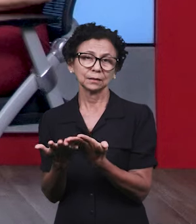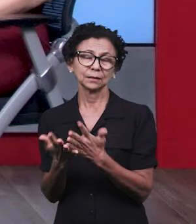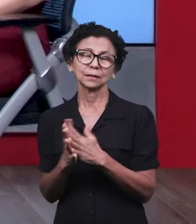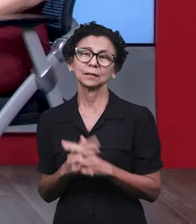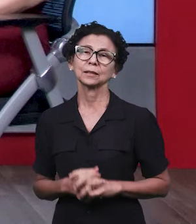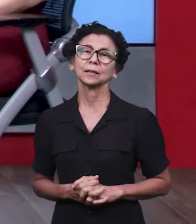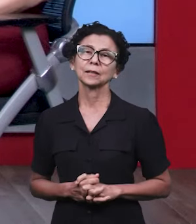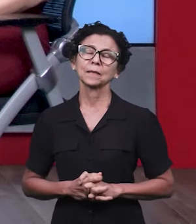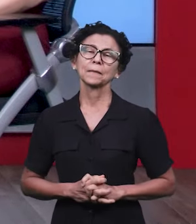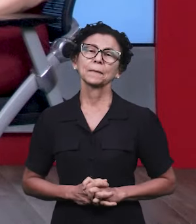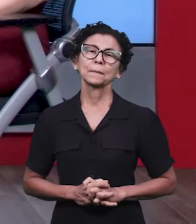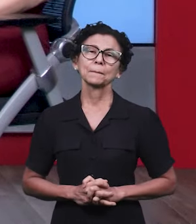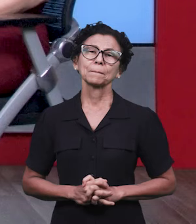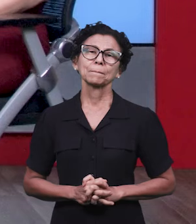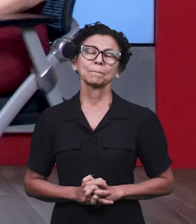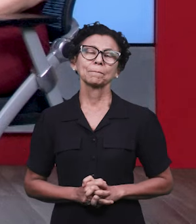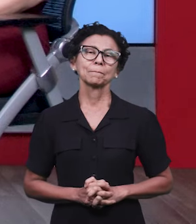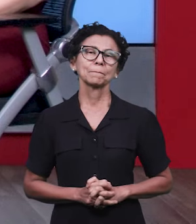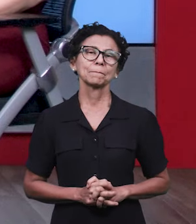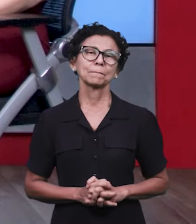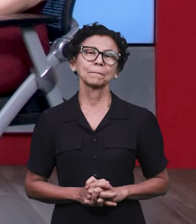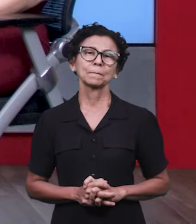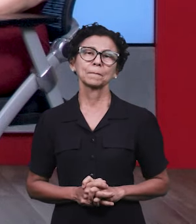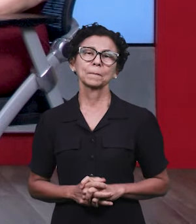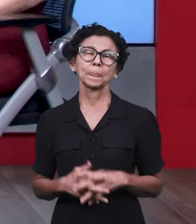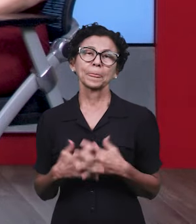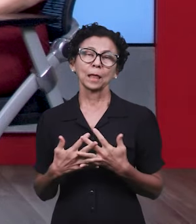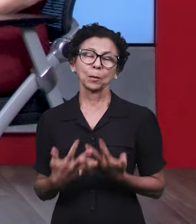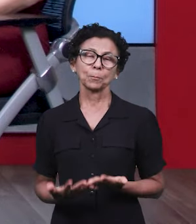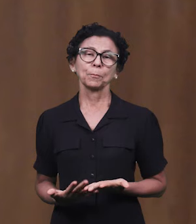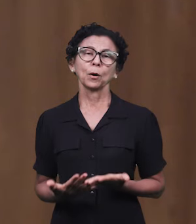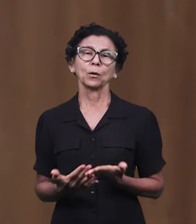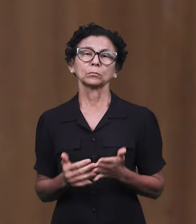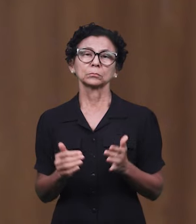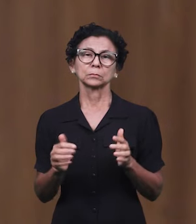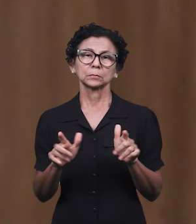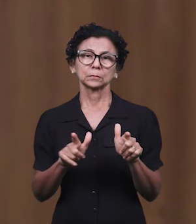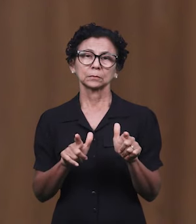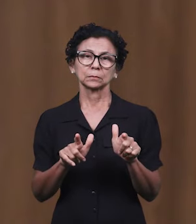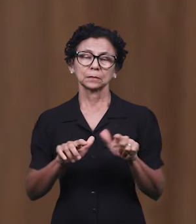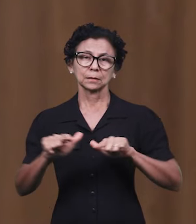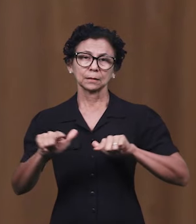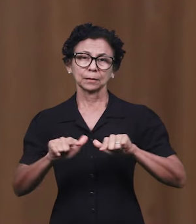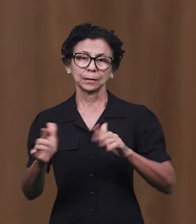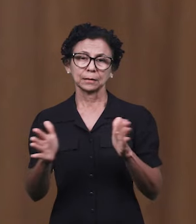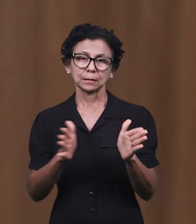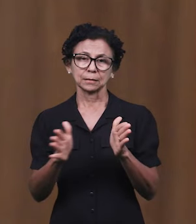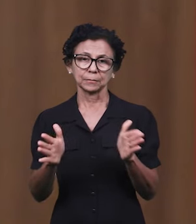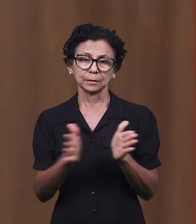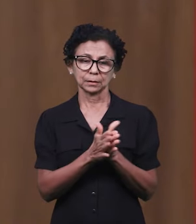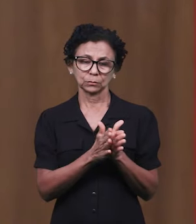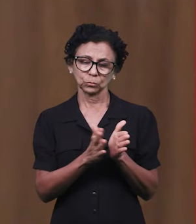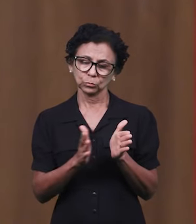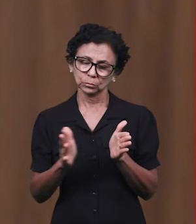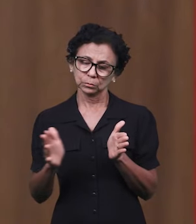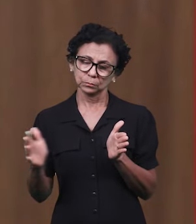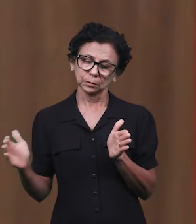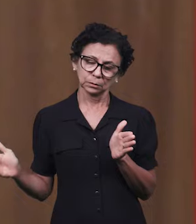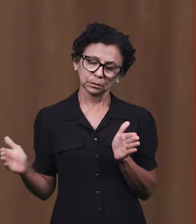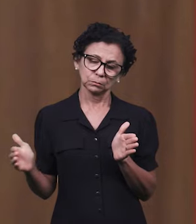Sim. Olha, ao longo desse trabalho de acessibilidade que a gente tem implementado e trabalhado, as questões vão